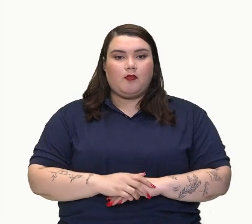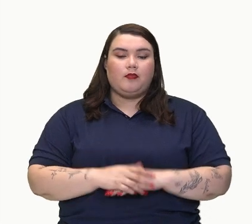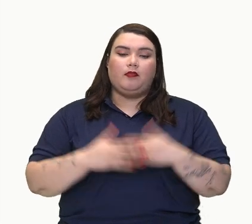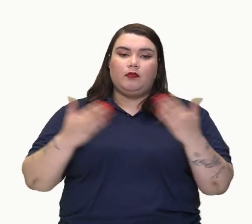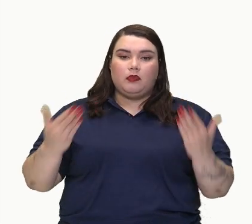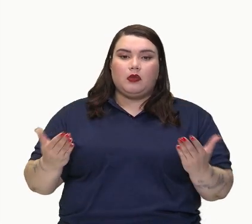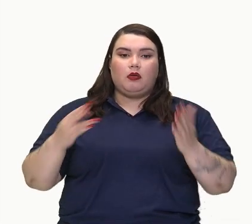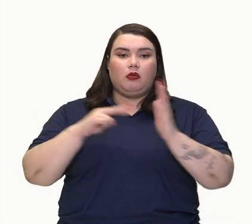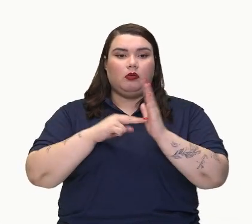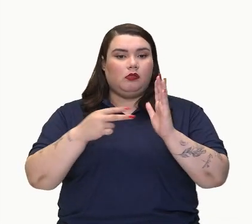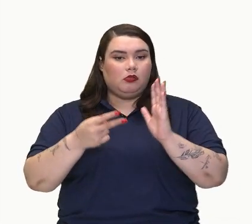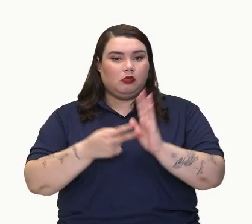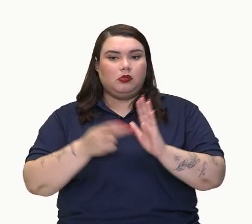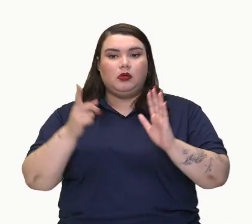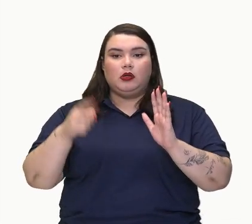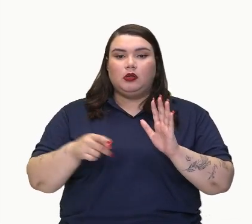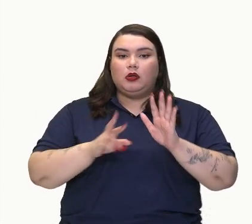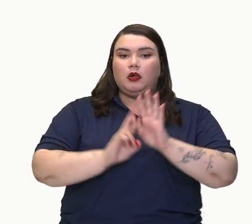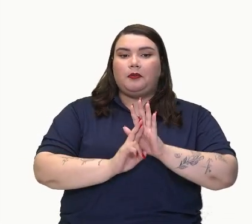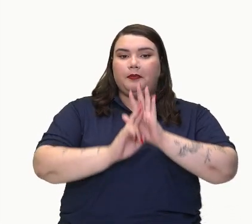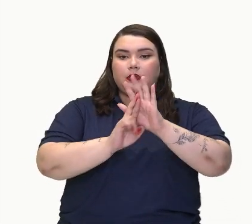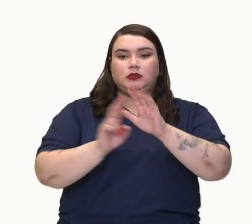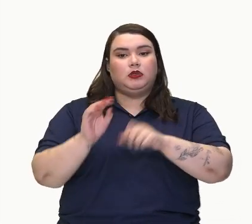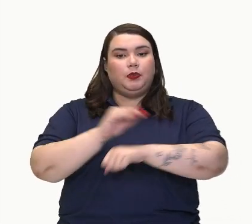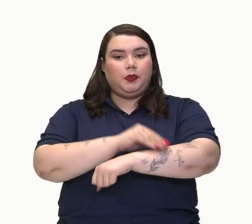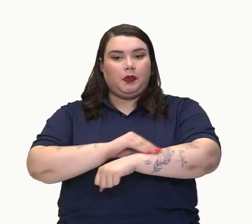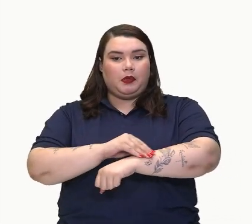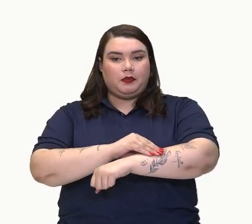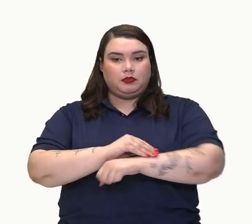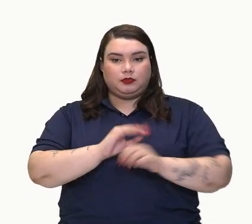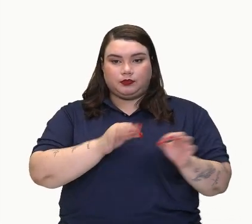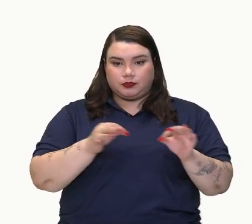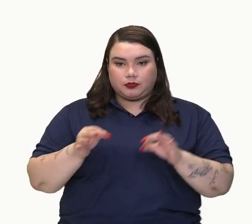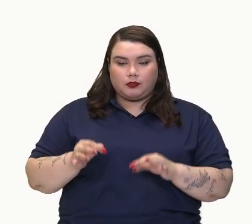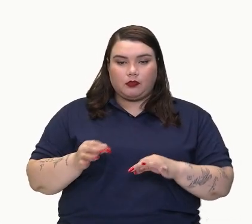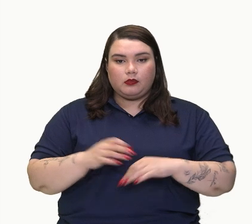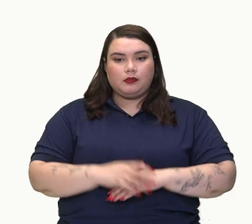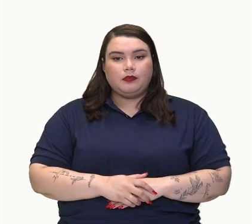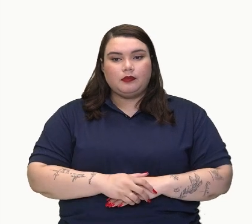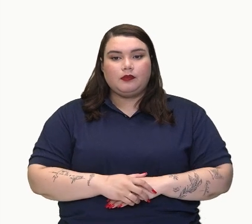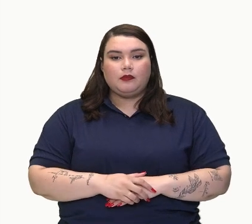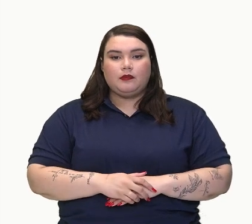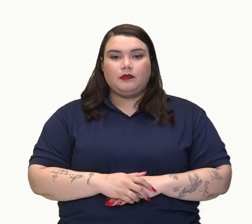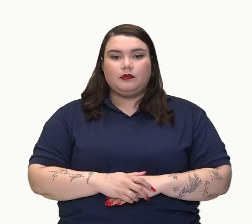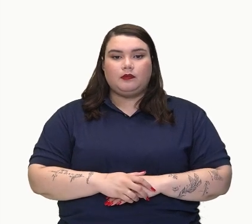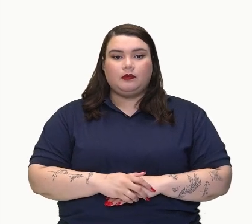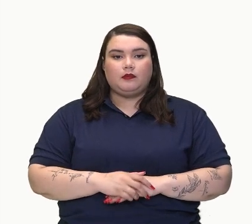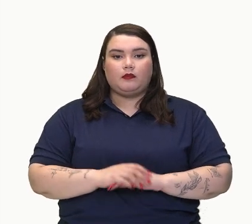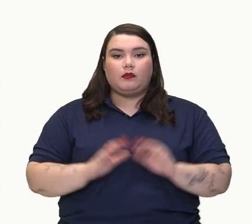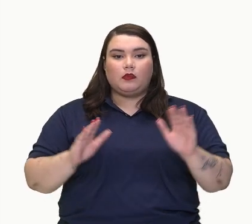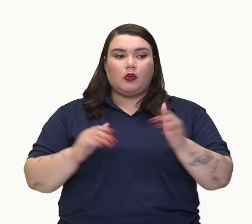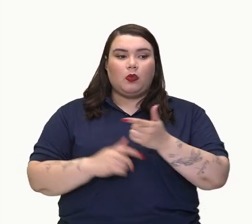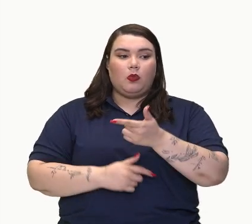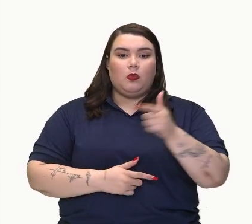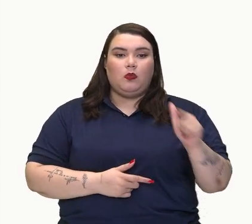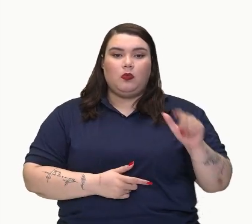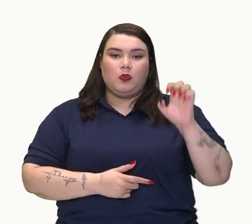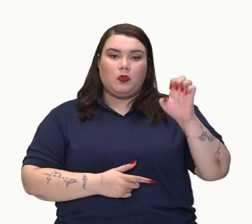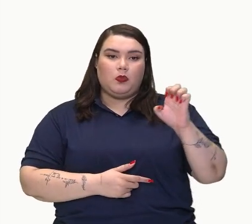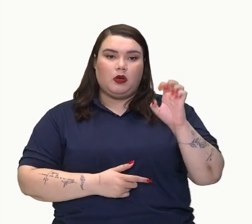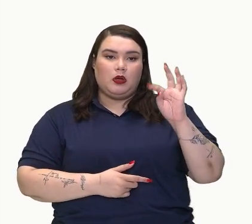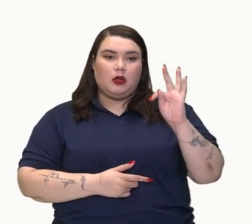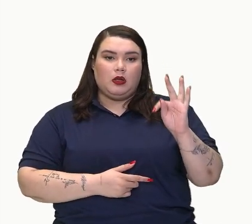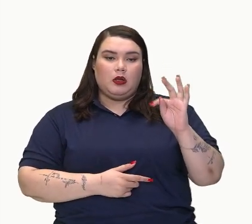aqui seria um álcool, tá? Beleza. Já um éter, que é este cara